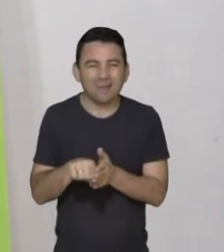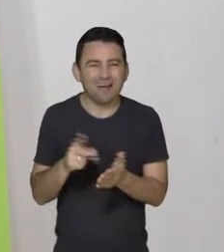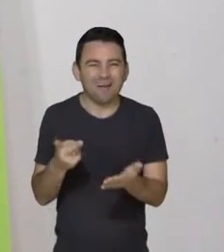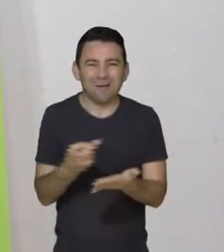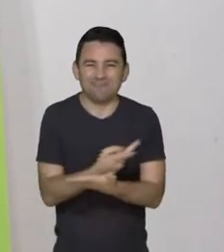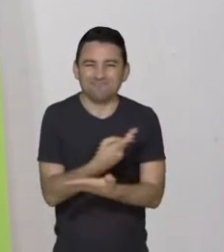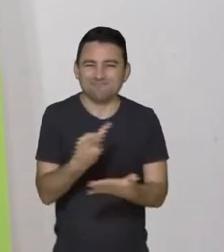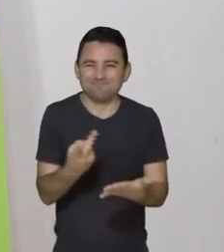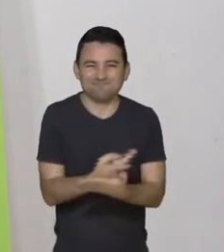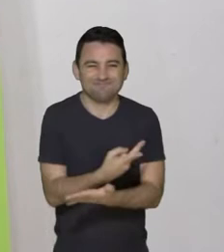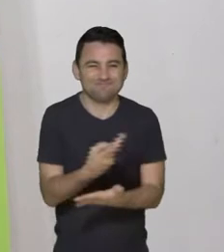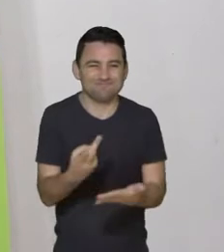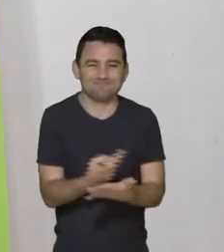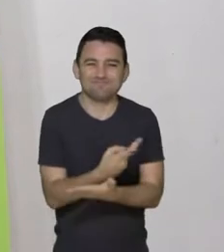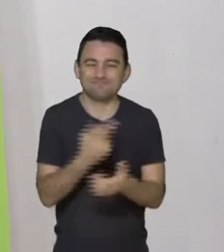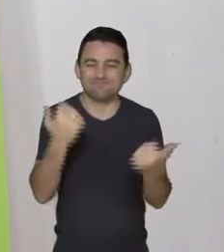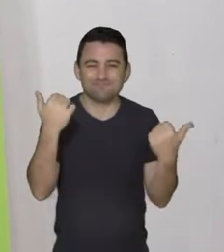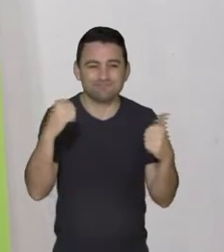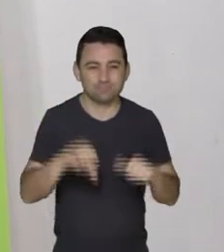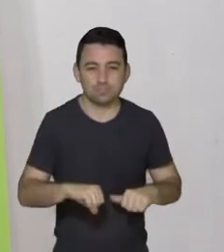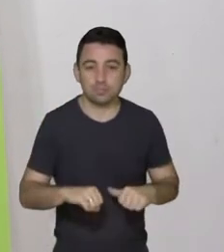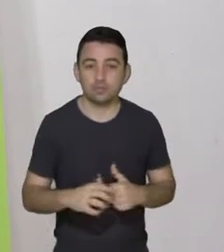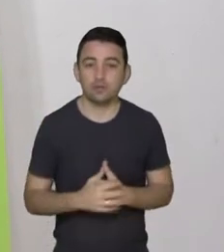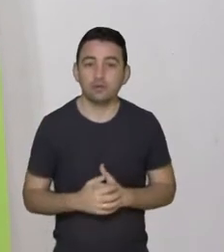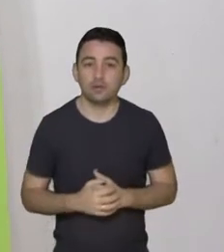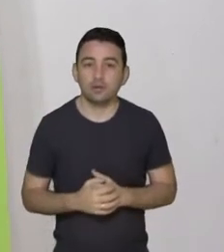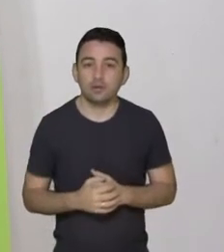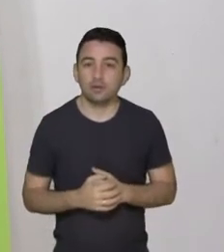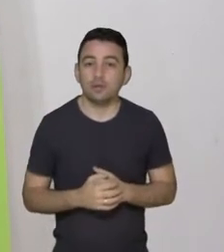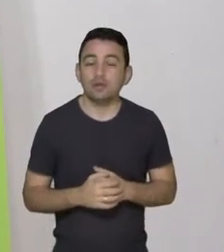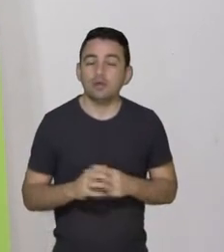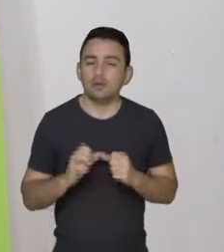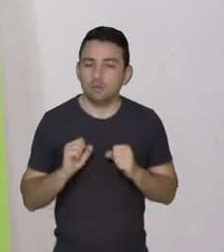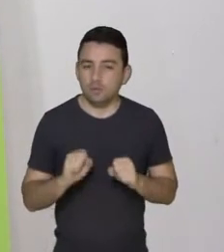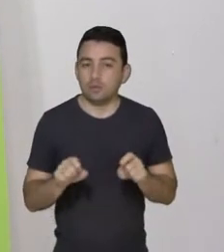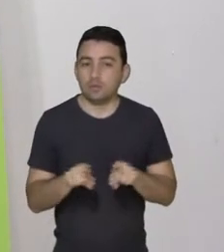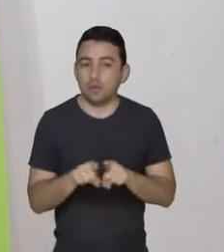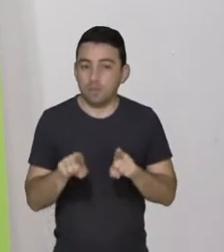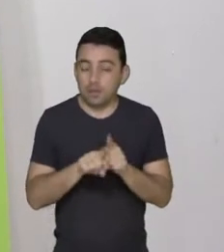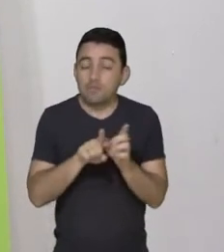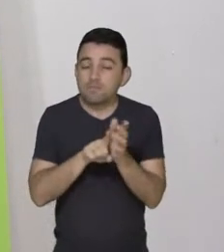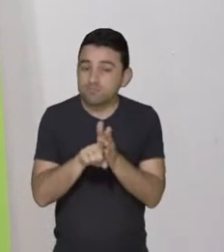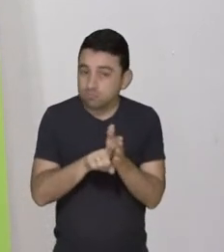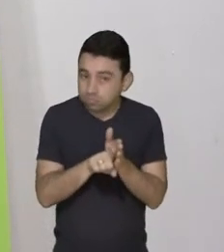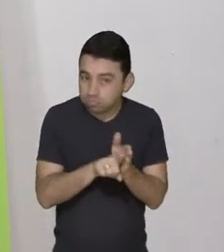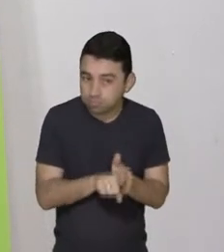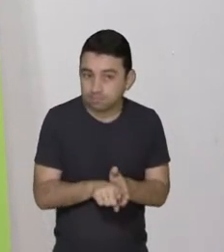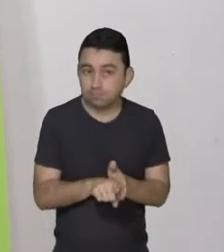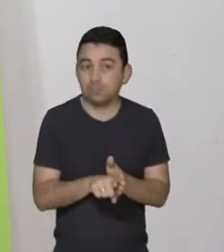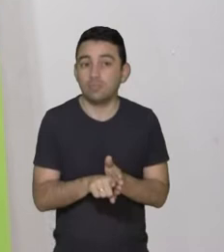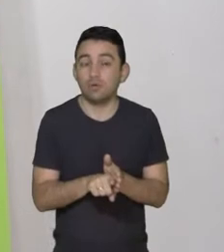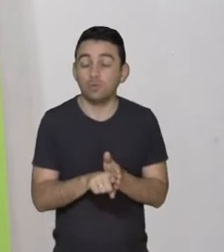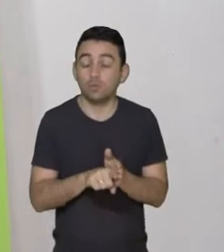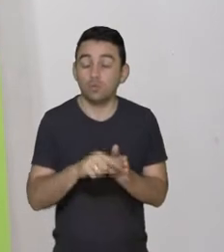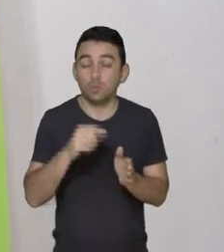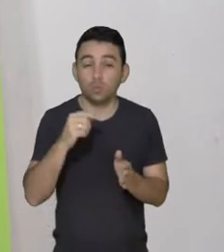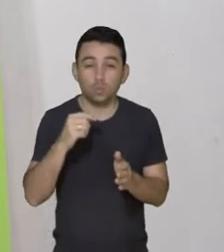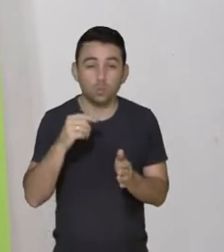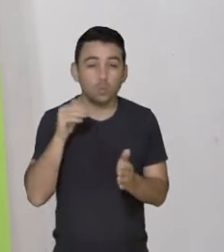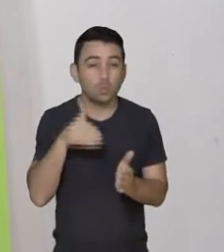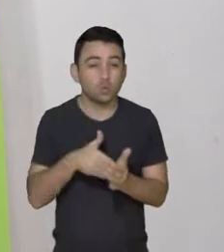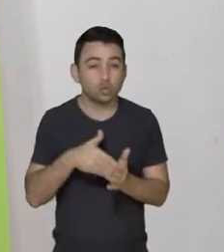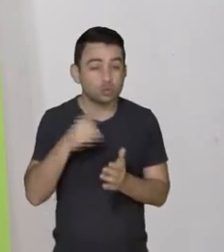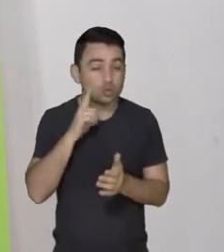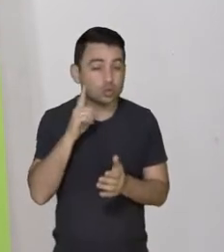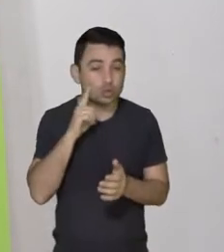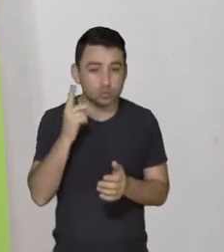miseravelmente então nós podemos acompanhar também nos últimos dois dias há um pouco mais de tempo